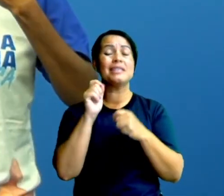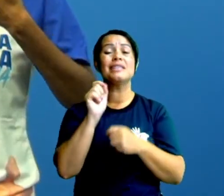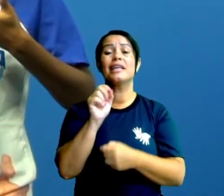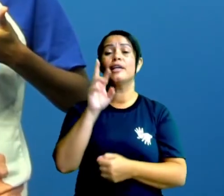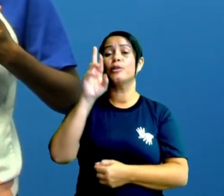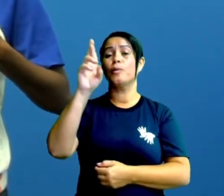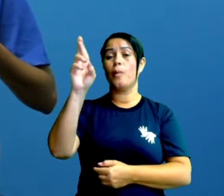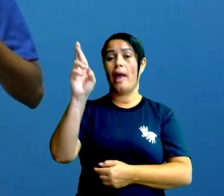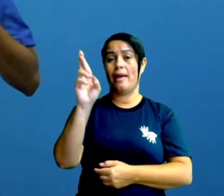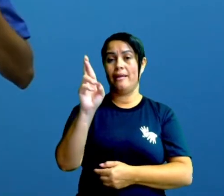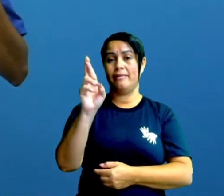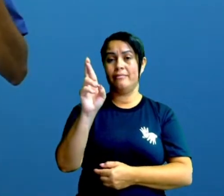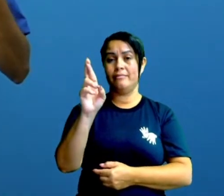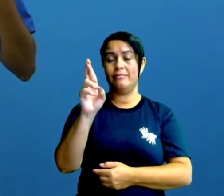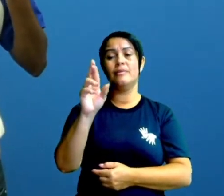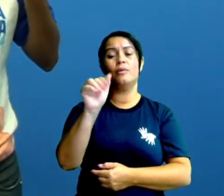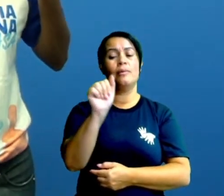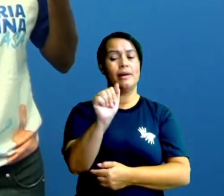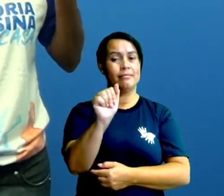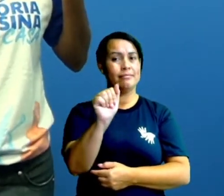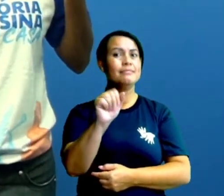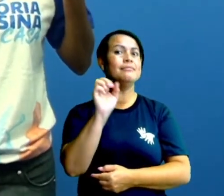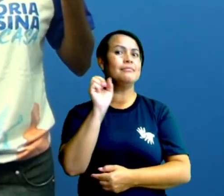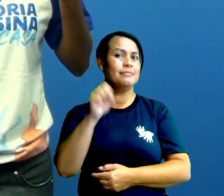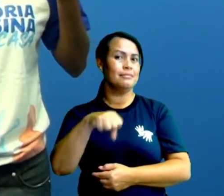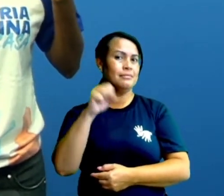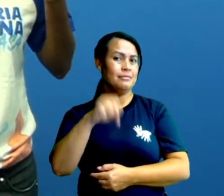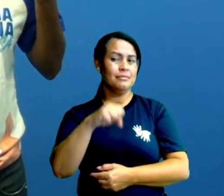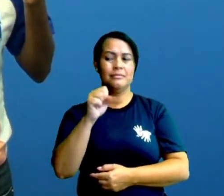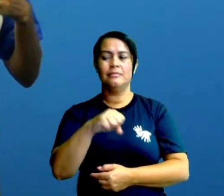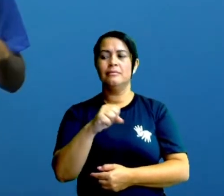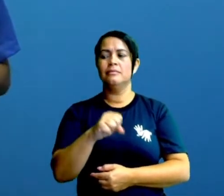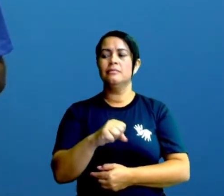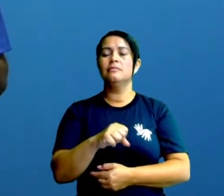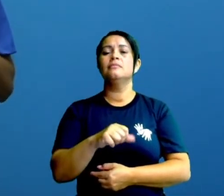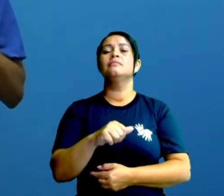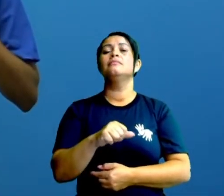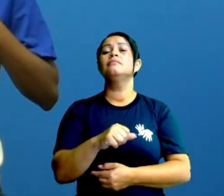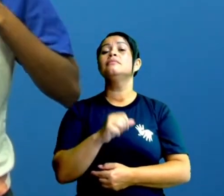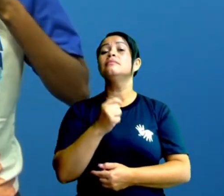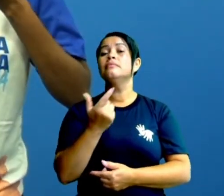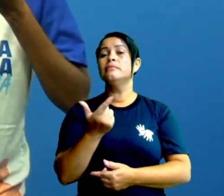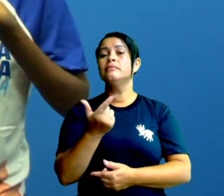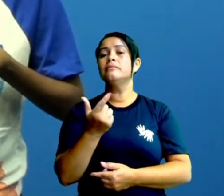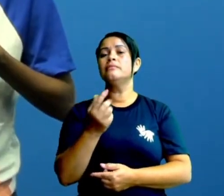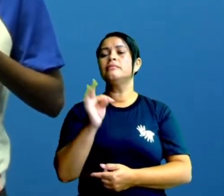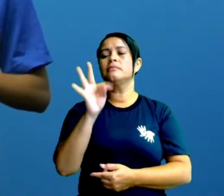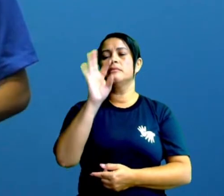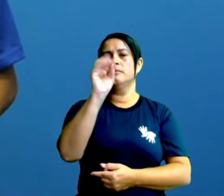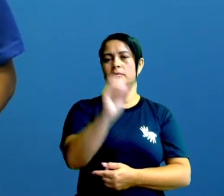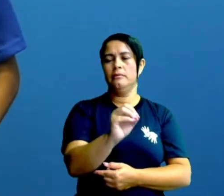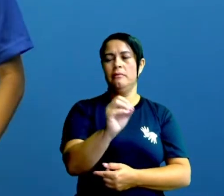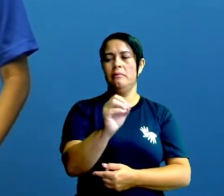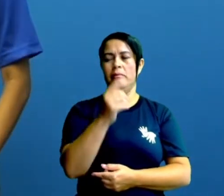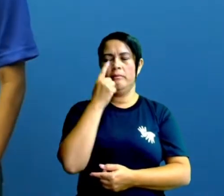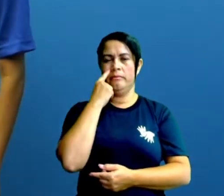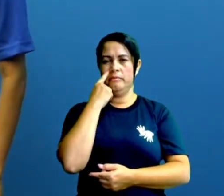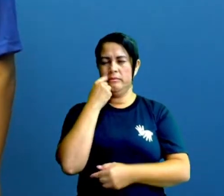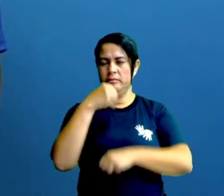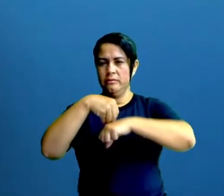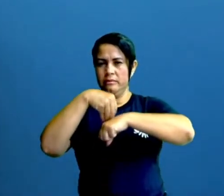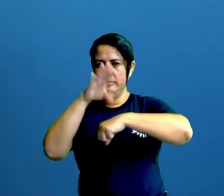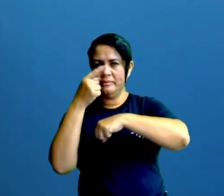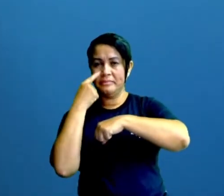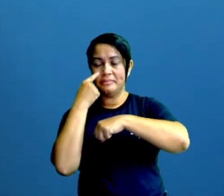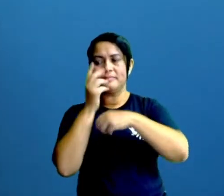precisar duerre e doar isso mesmo e como é que eu faço um só vou dar uma